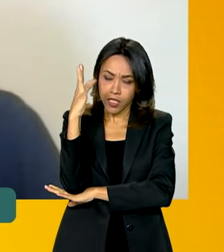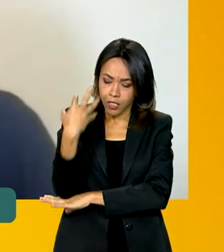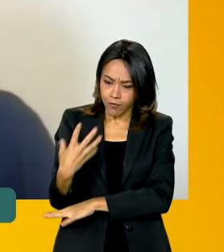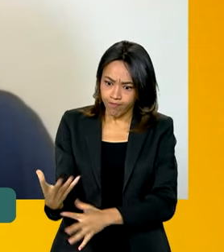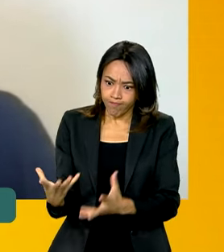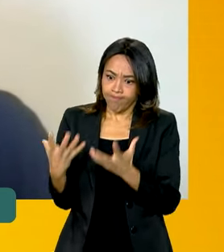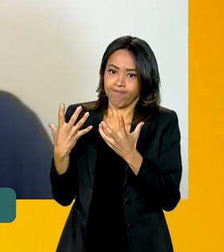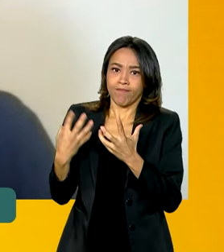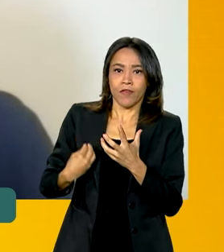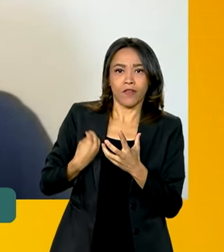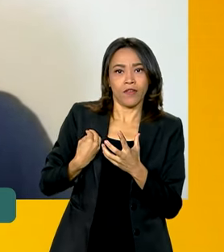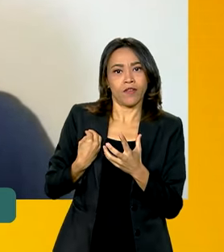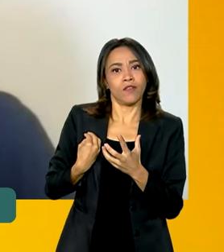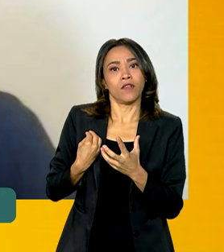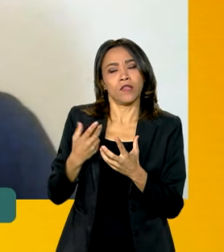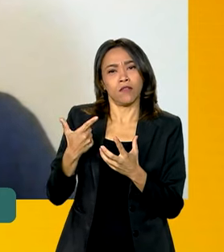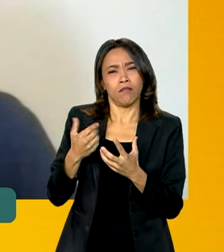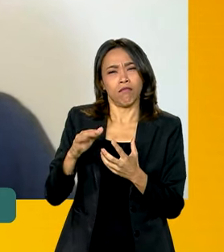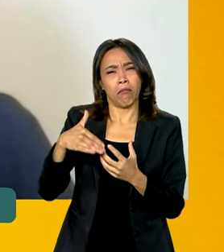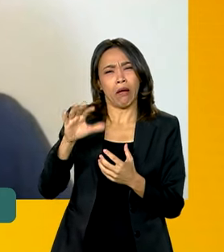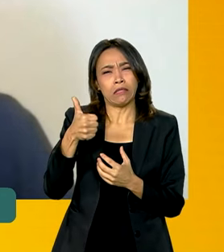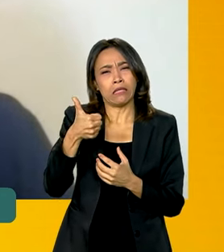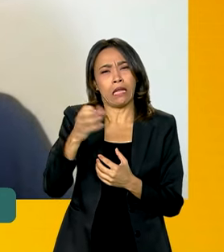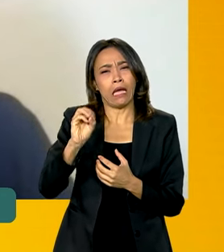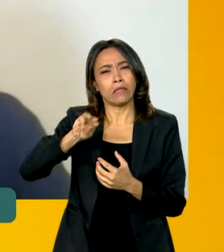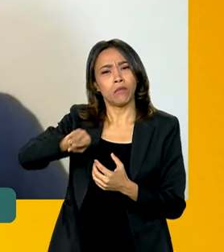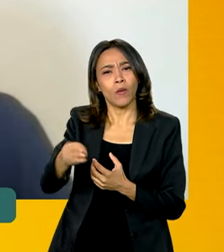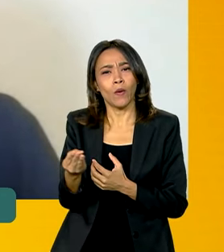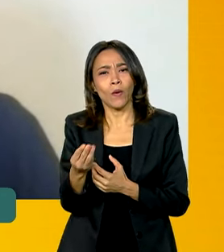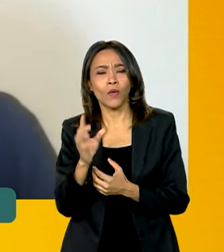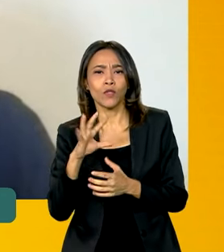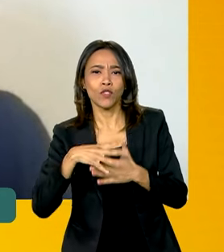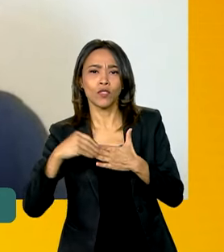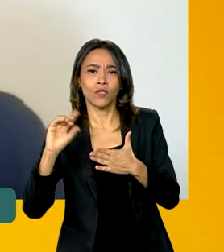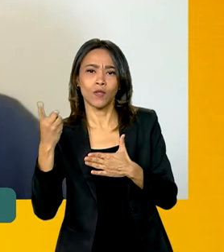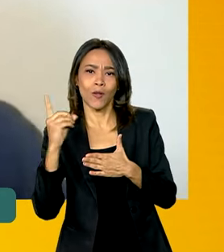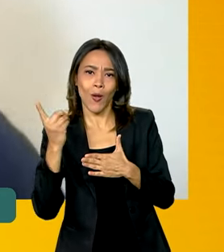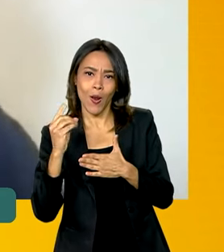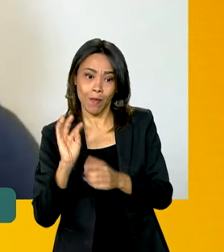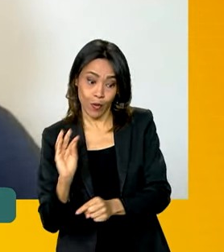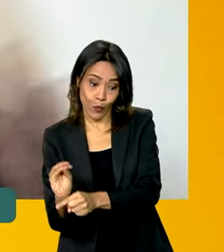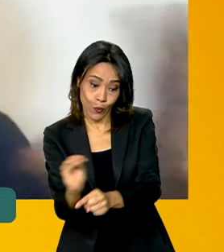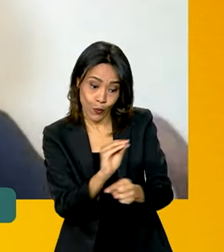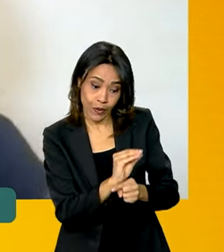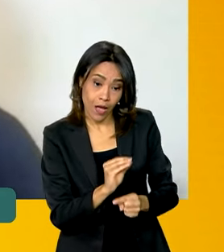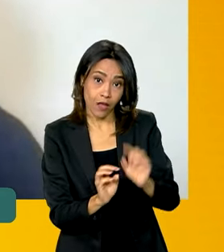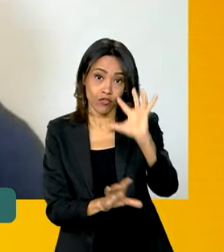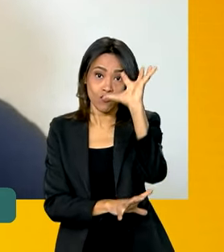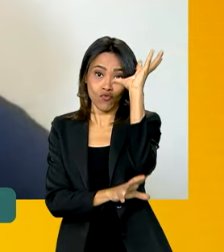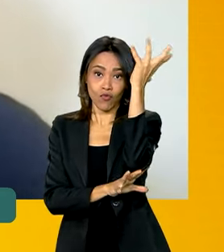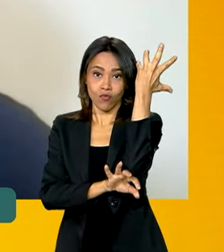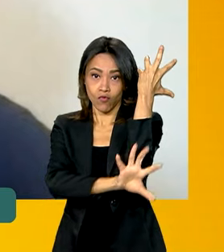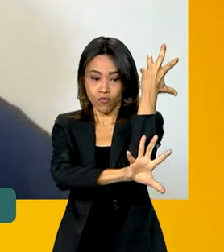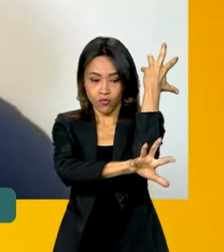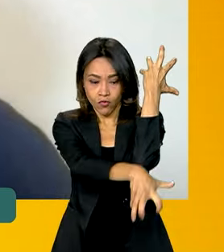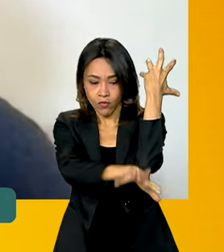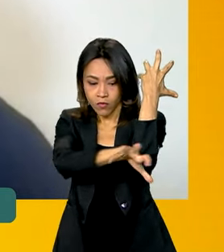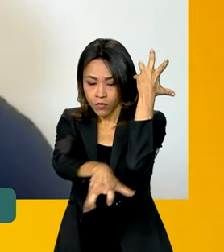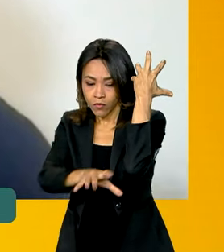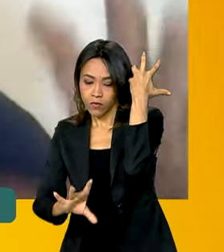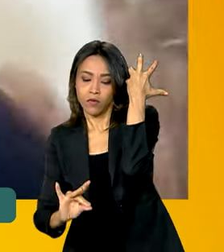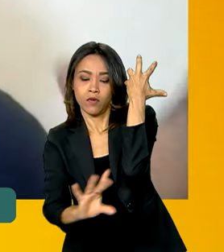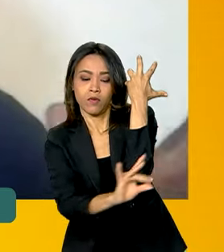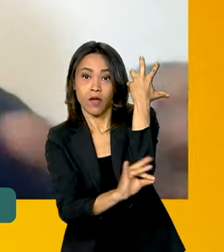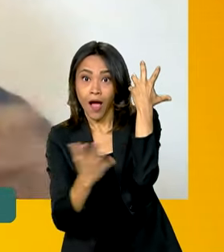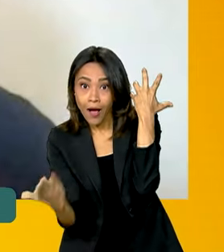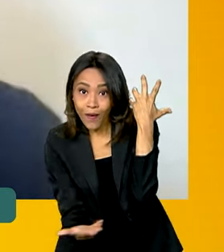despendendo mais de 10 milhões de dólares para projetos de recuperação de manguezais. Então, agora, com o decreto, a gente tem